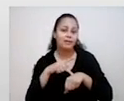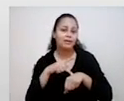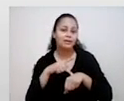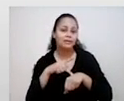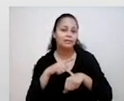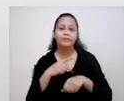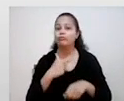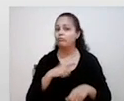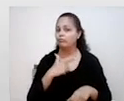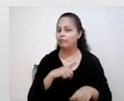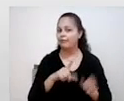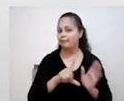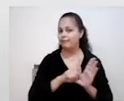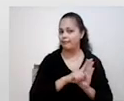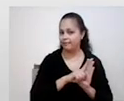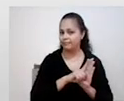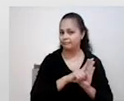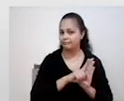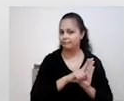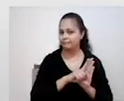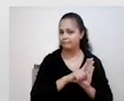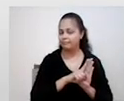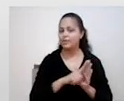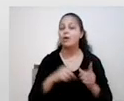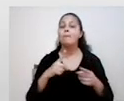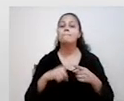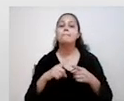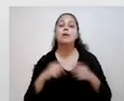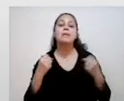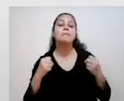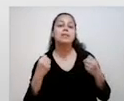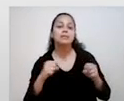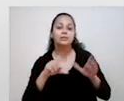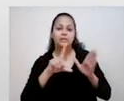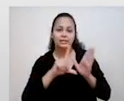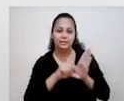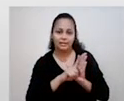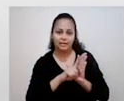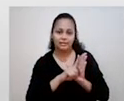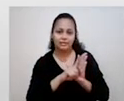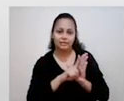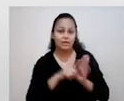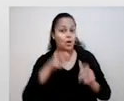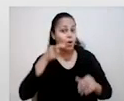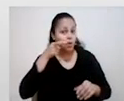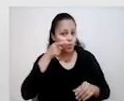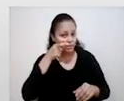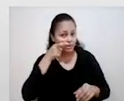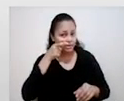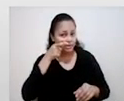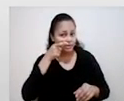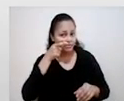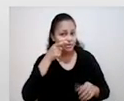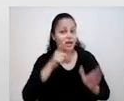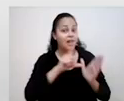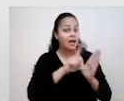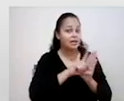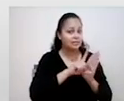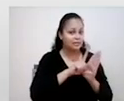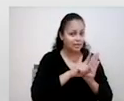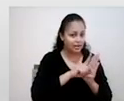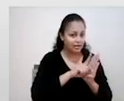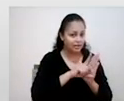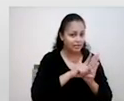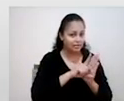sem leis? Né? Por que será que eu preciso das leis? Então, observem, olha, as leis elas